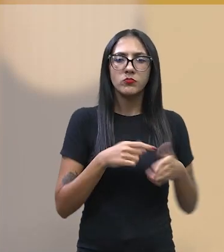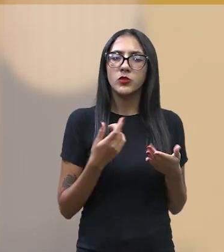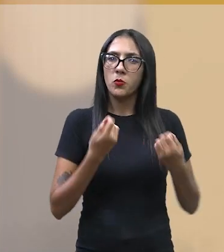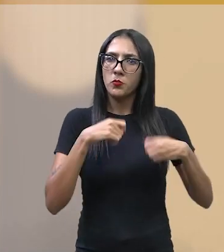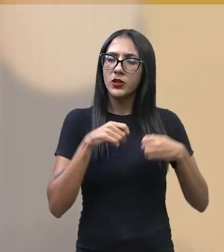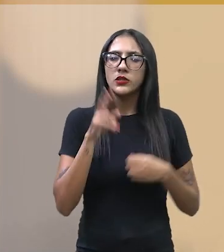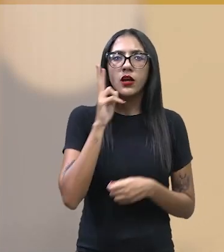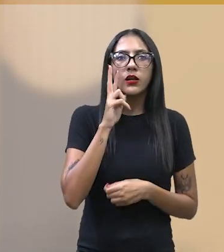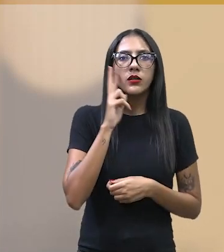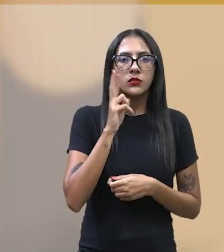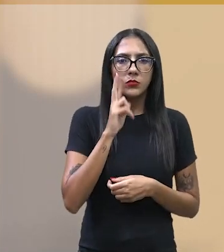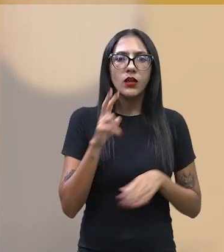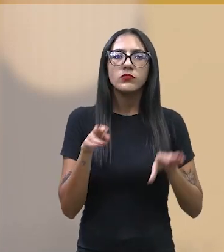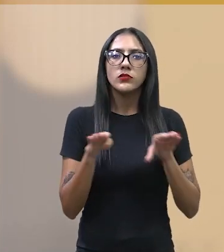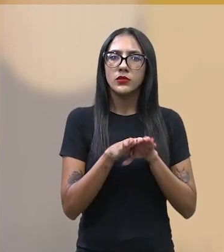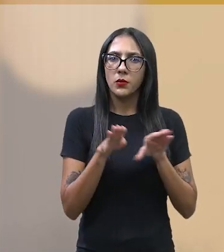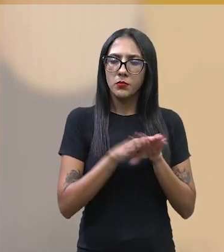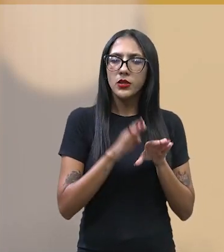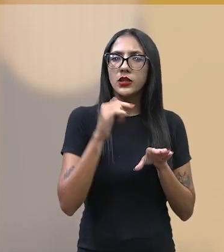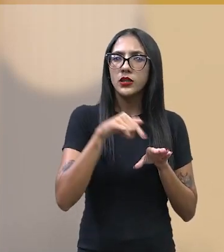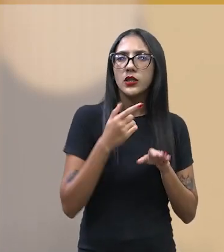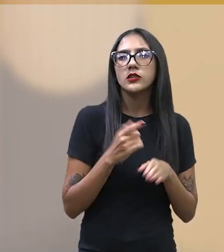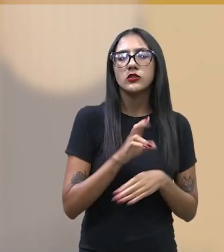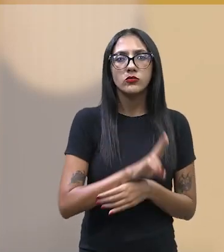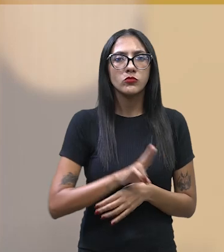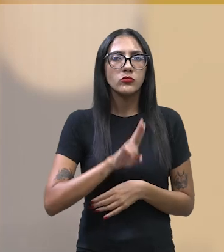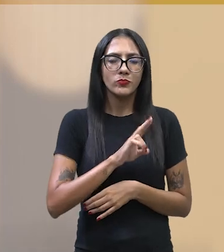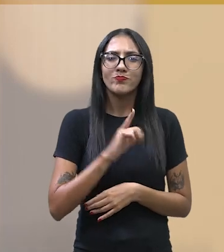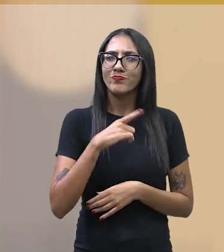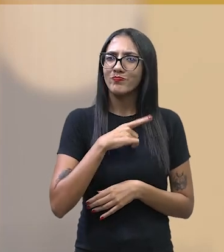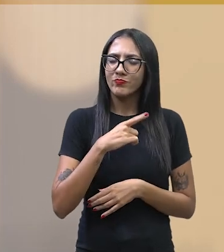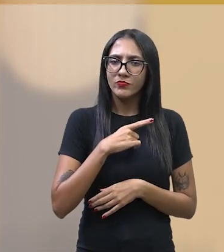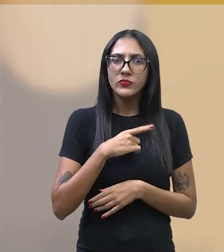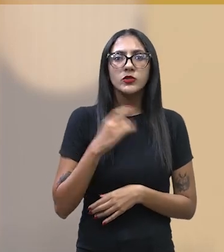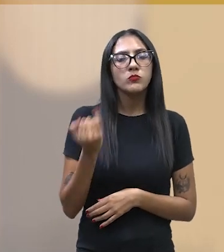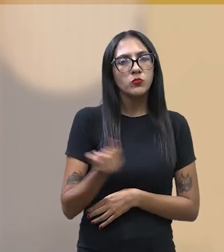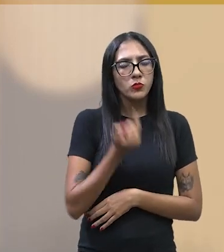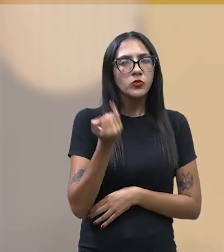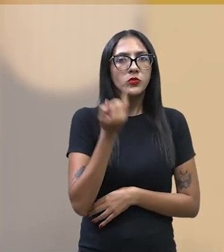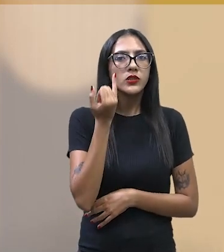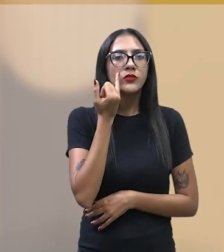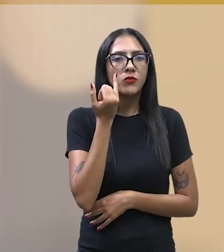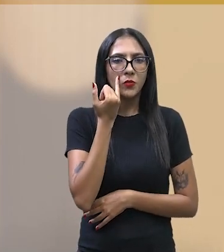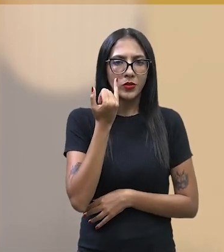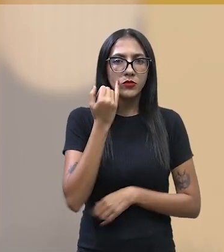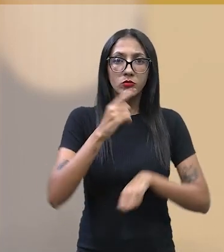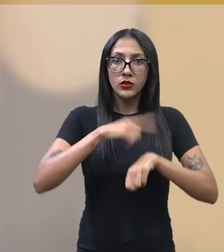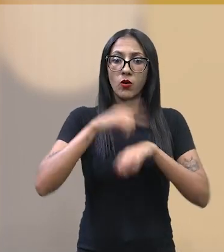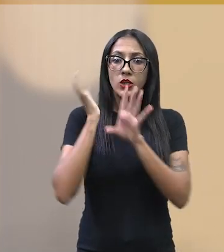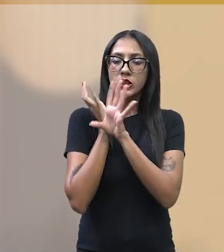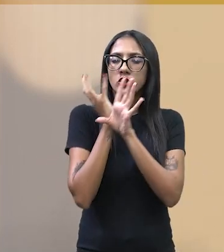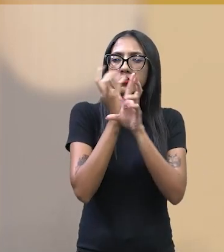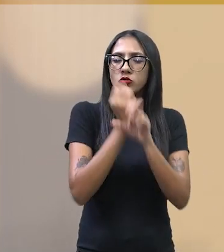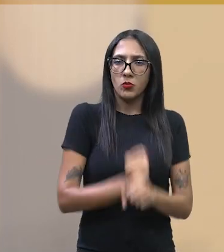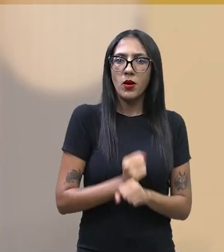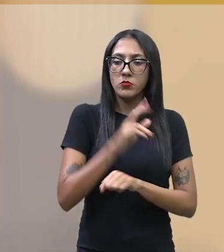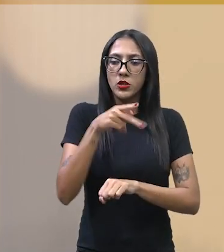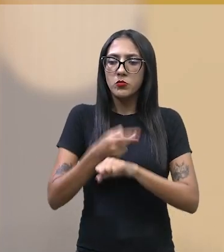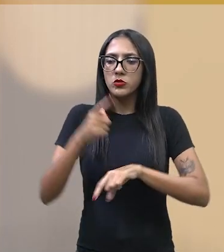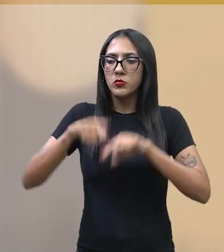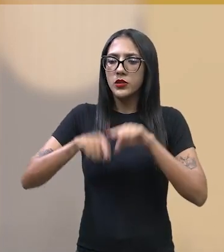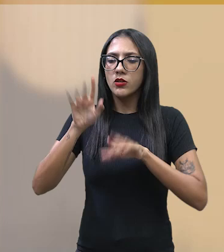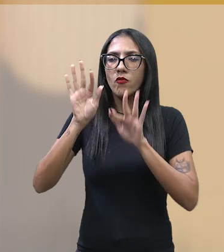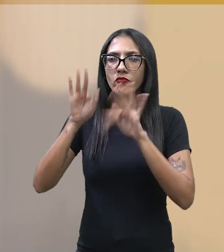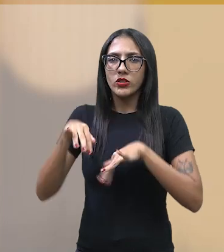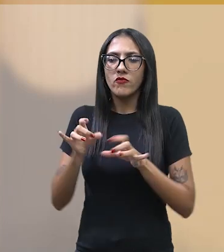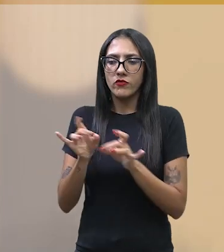levar em consideração também esses custos, e isso vai fazer toda a diferença ali na hora de calcular o valor da venda do seu